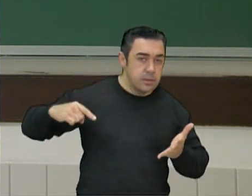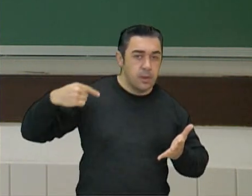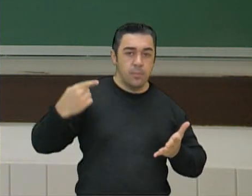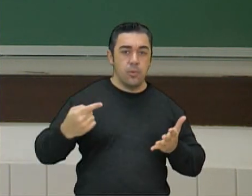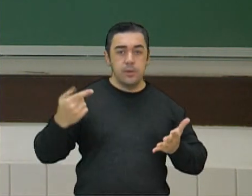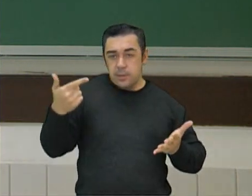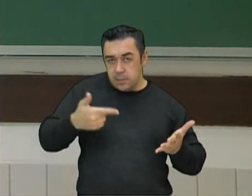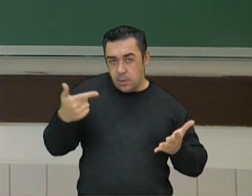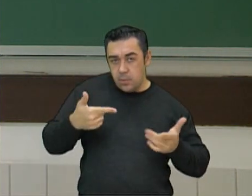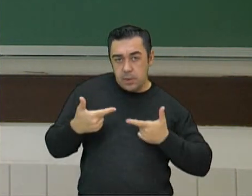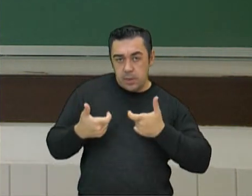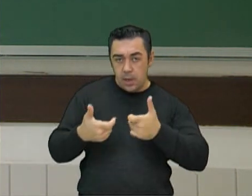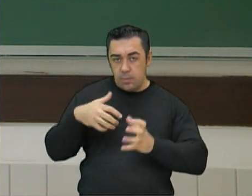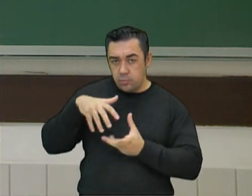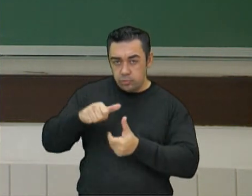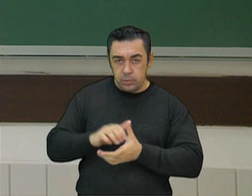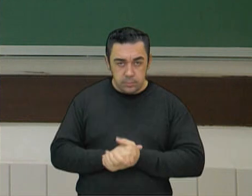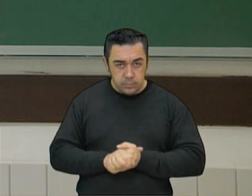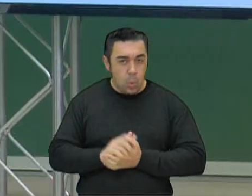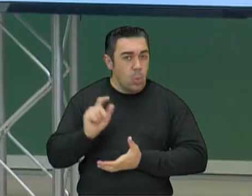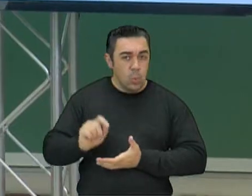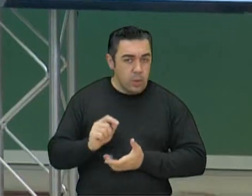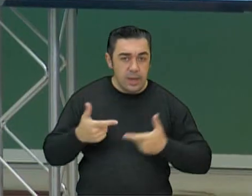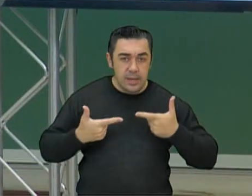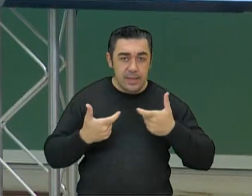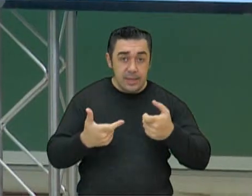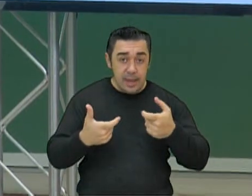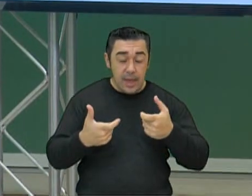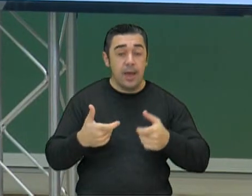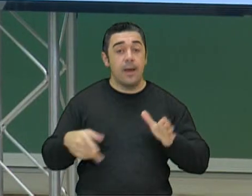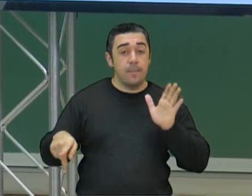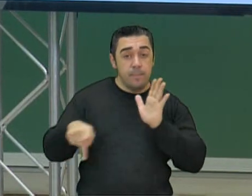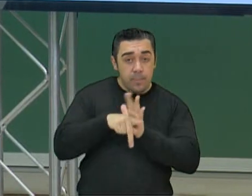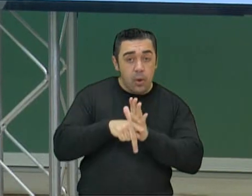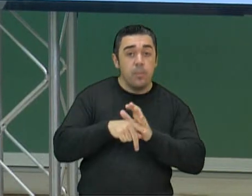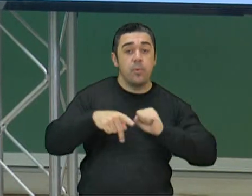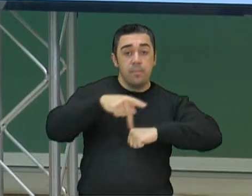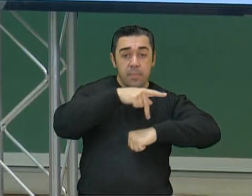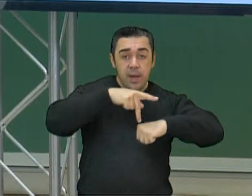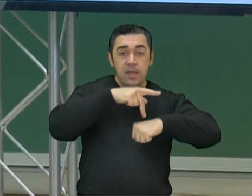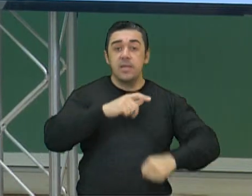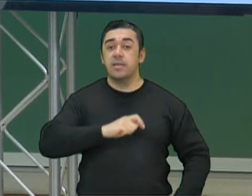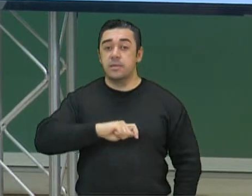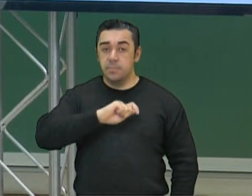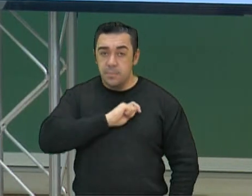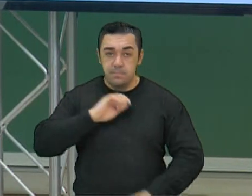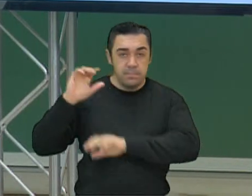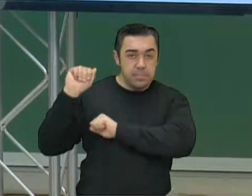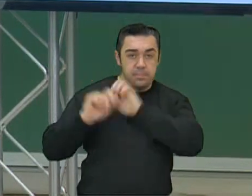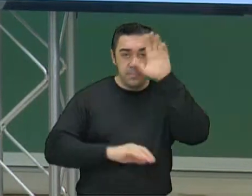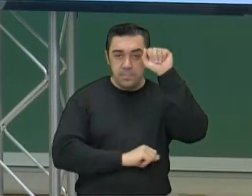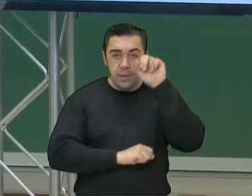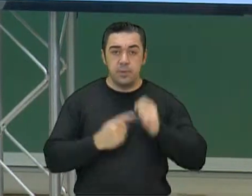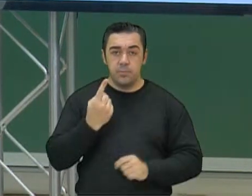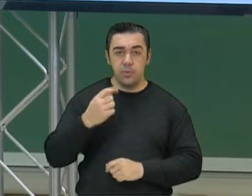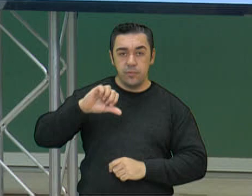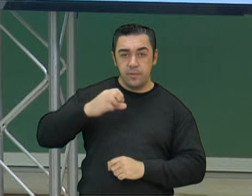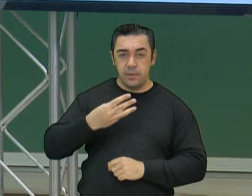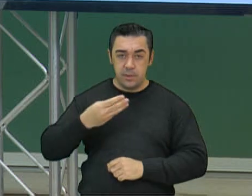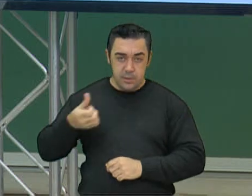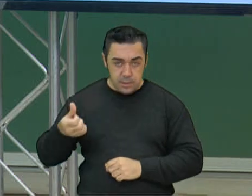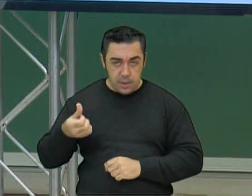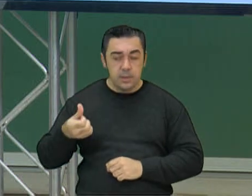Segunda Guerra Mundial. Vamos falar da Guerra Civil Espanhola, que aconteceu entre 1936